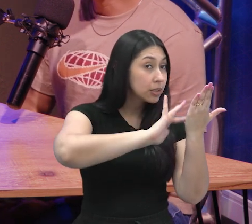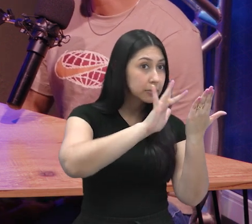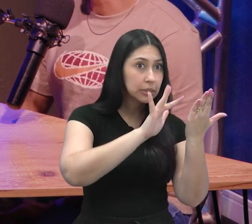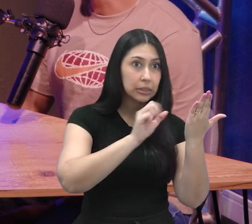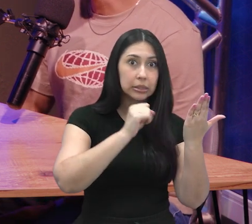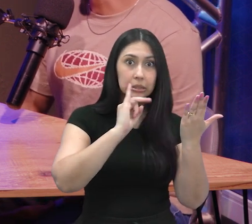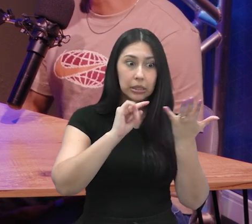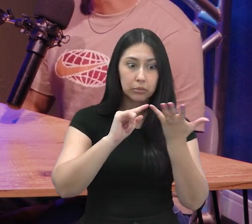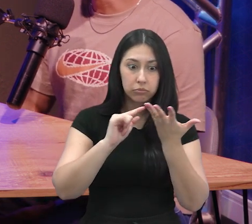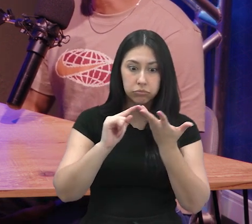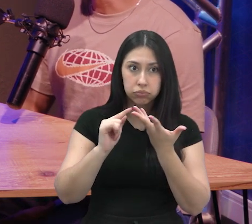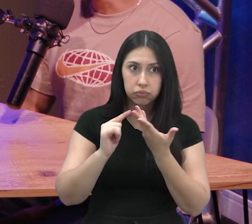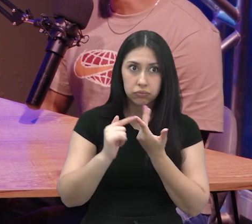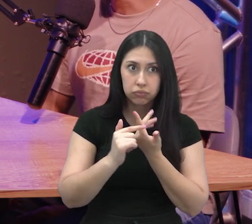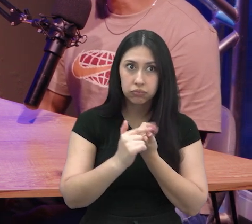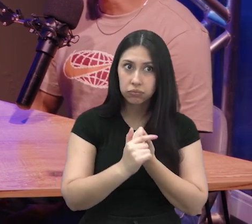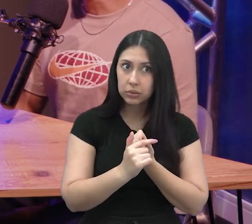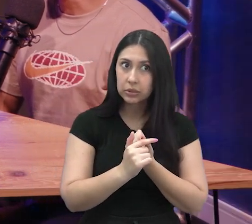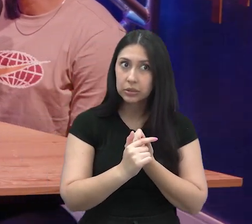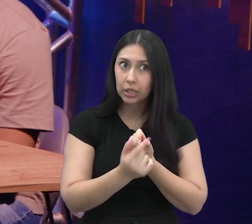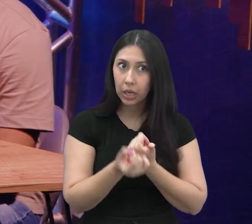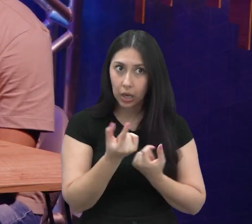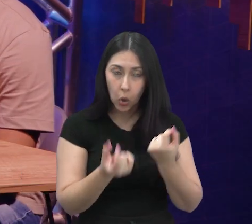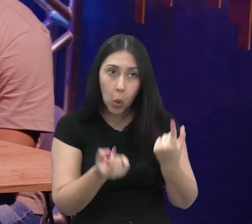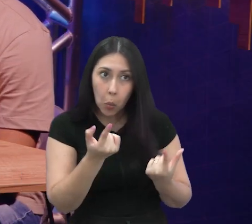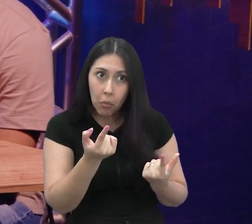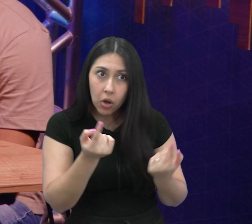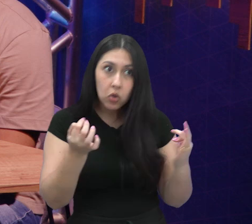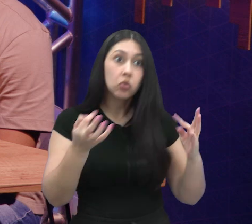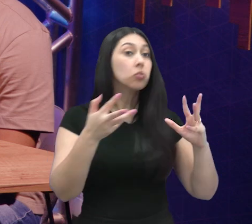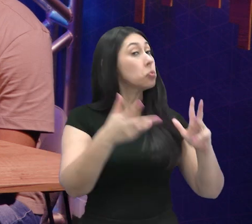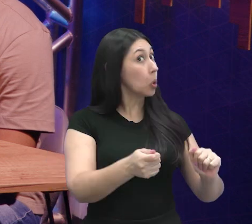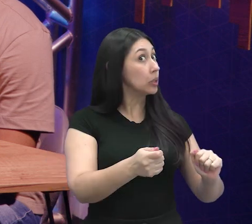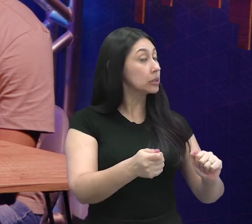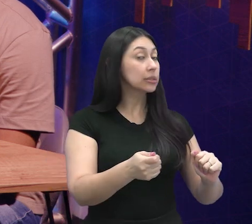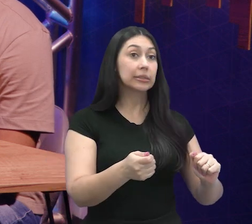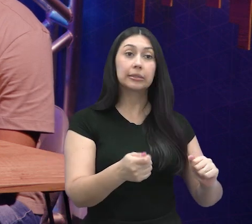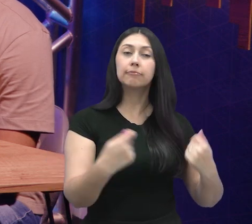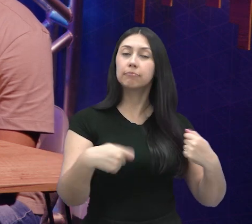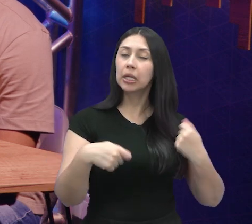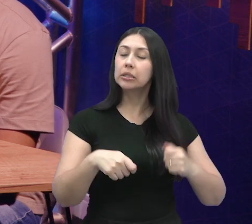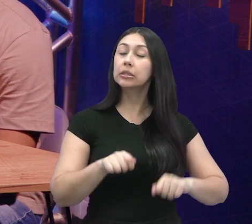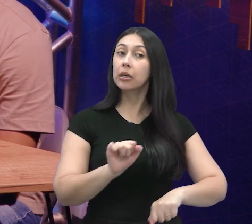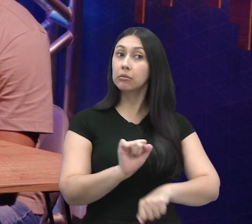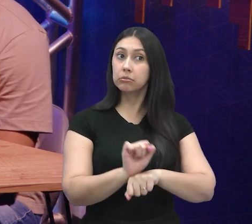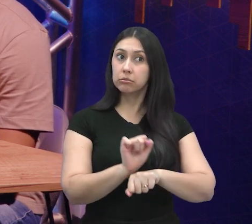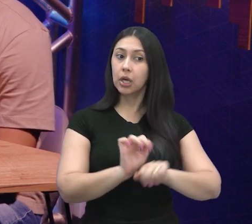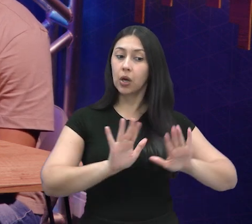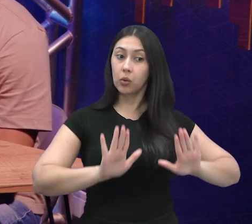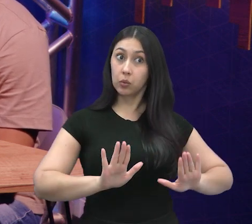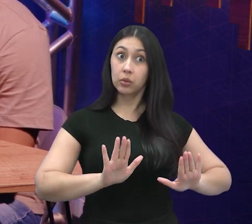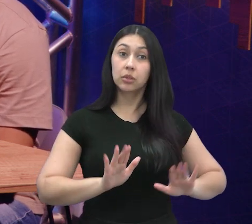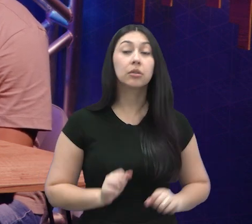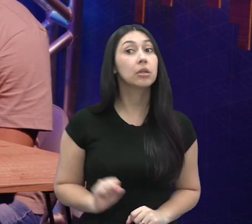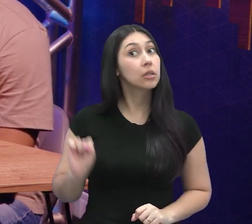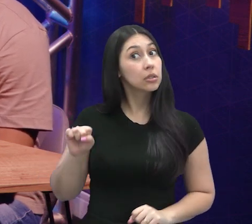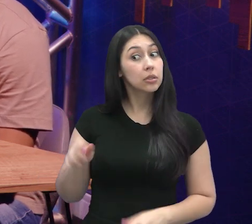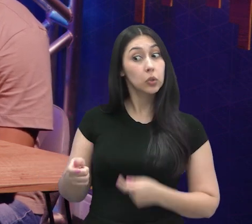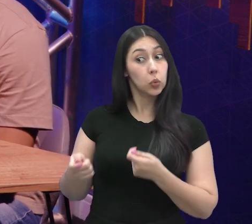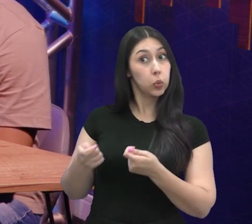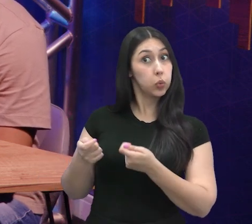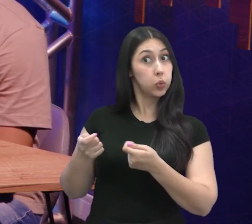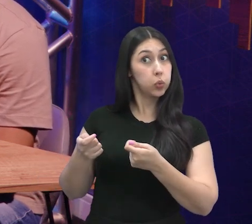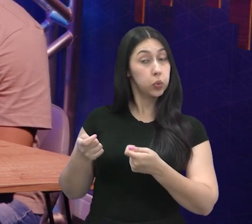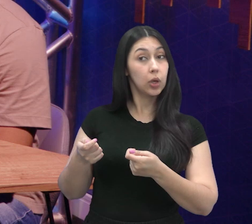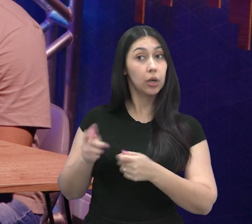notícia. Se você sente algumas dessas coisas ou todas elas, tá na hora de dar uma freada nas redes sociais. Dar uma